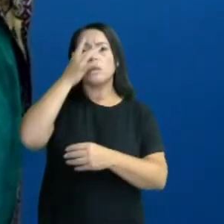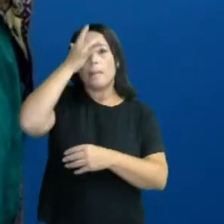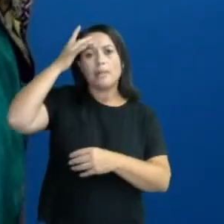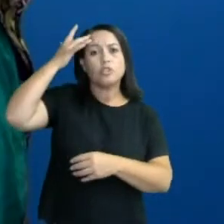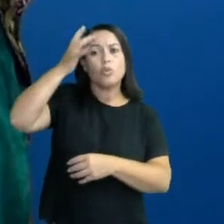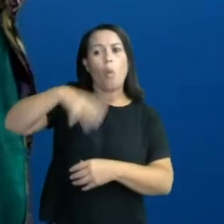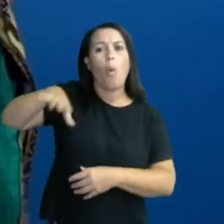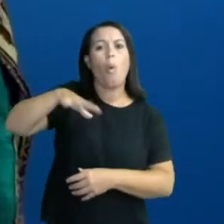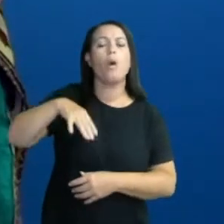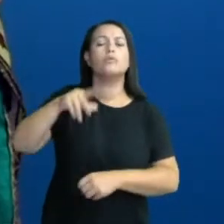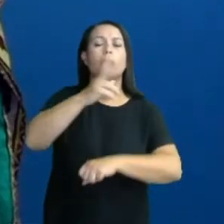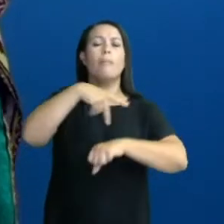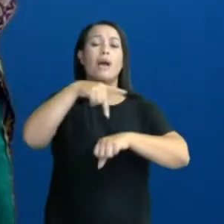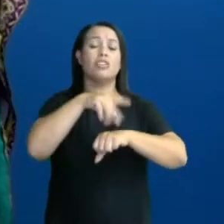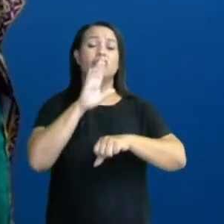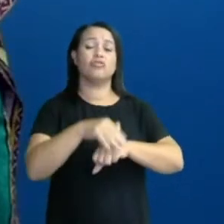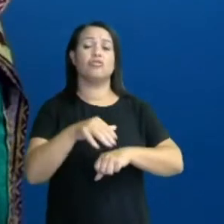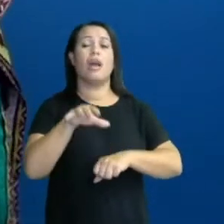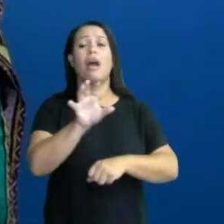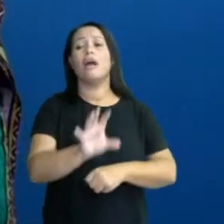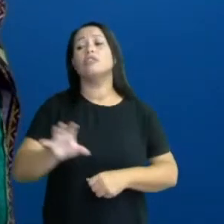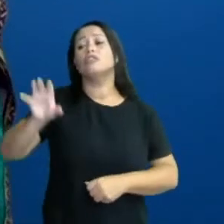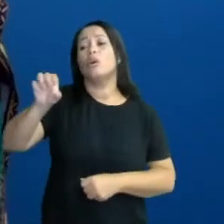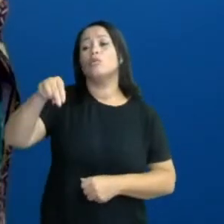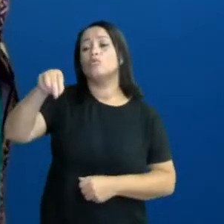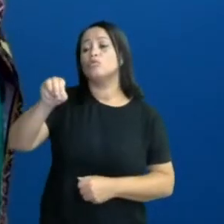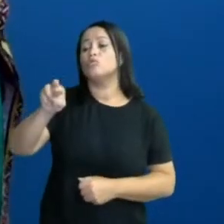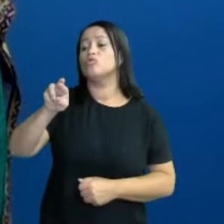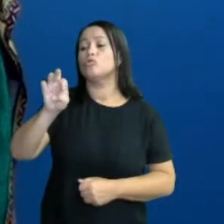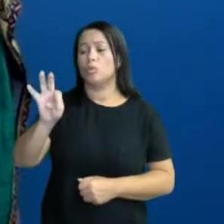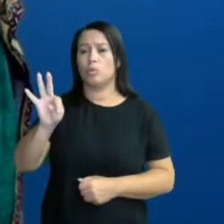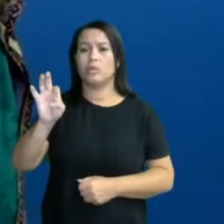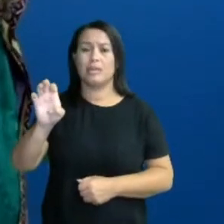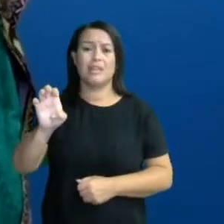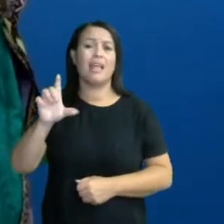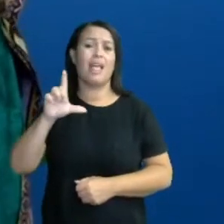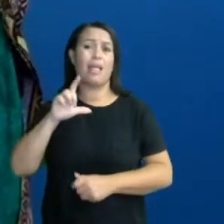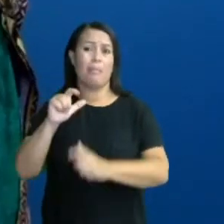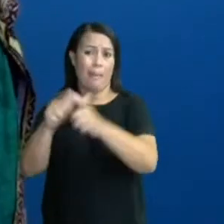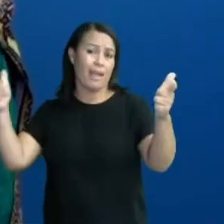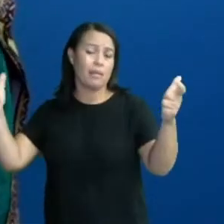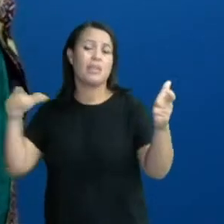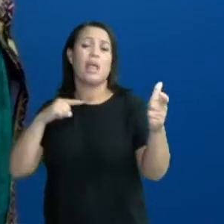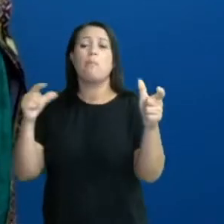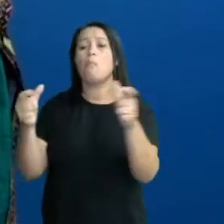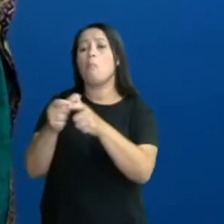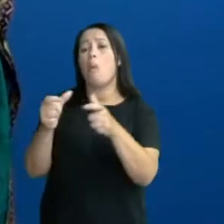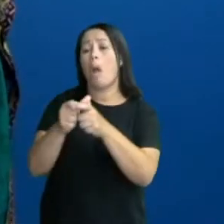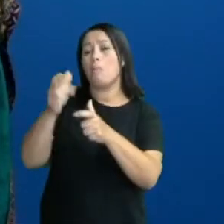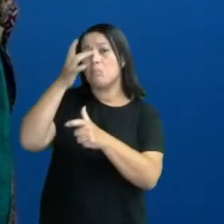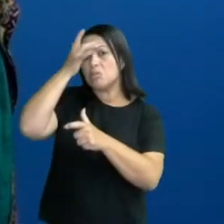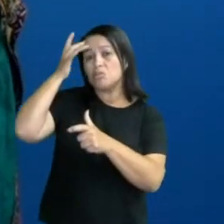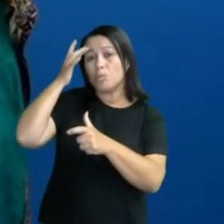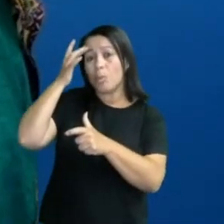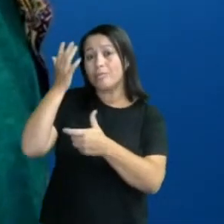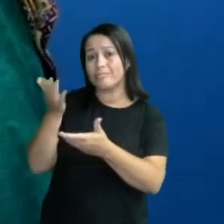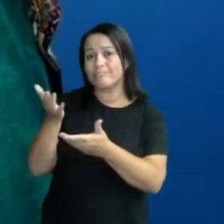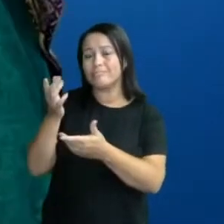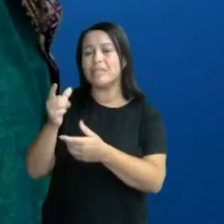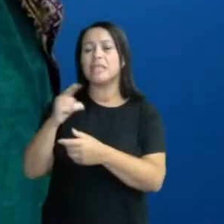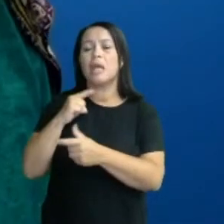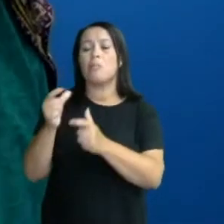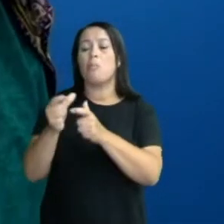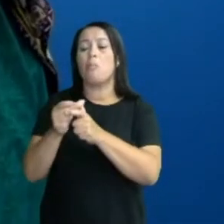nosso país. Já a região norte, que é bem grandona, tem pouca gente habitando aquele território. Então, ela é